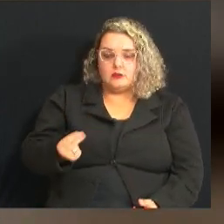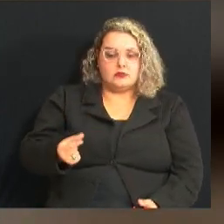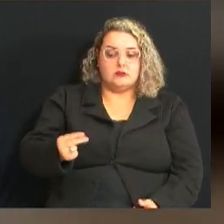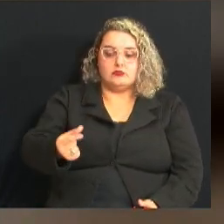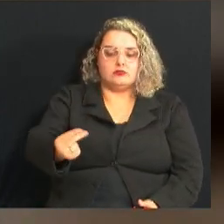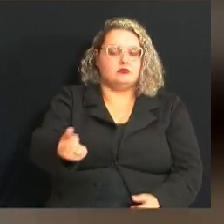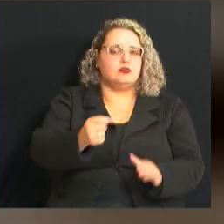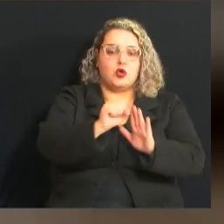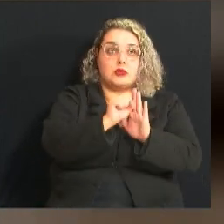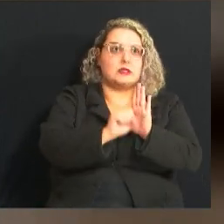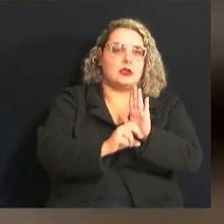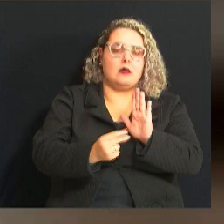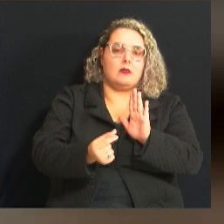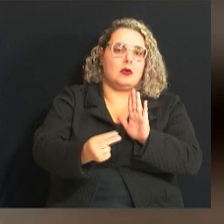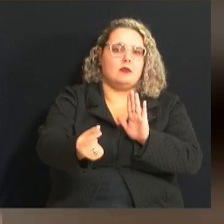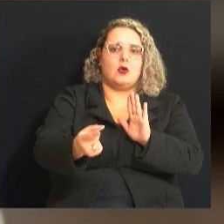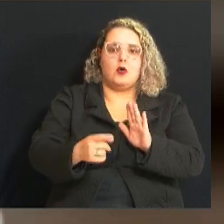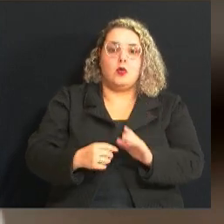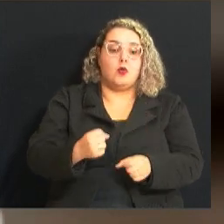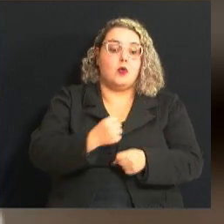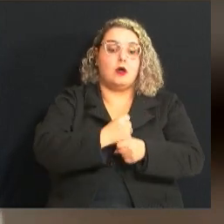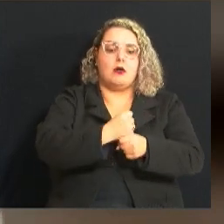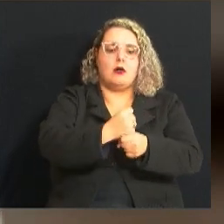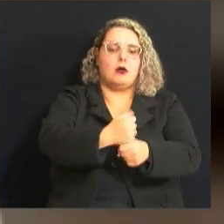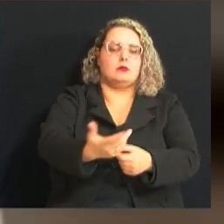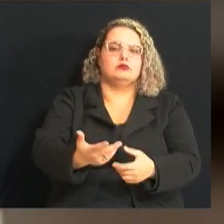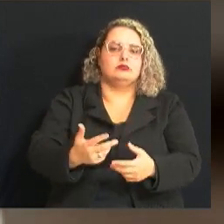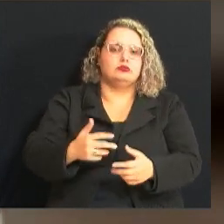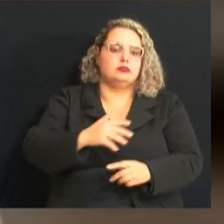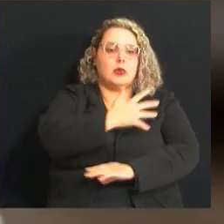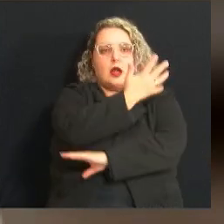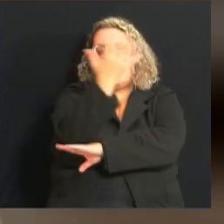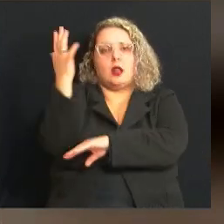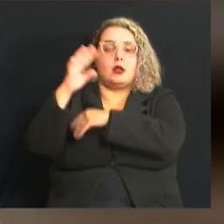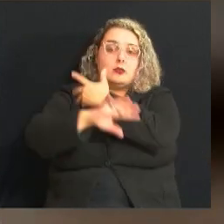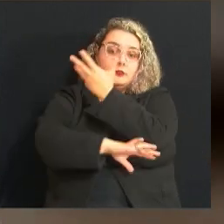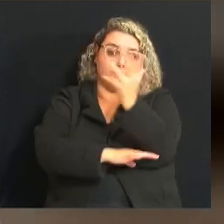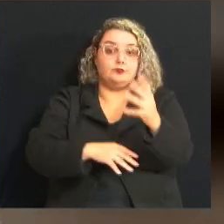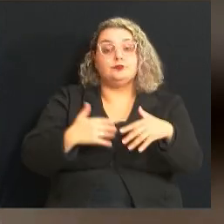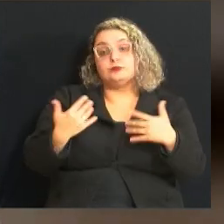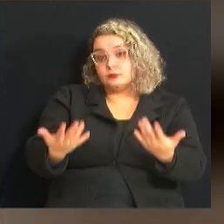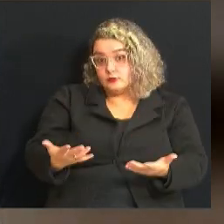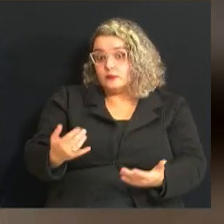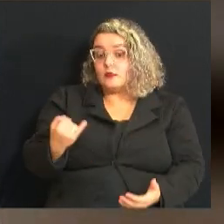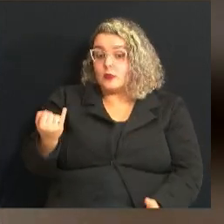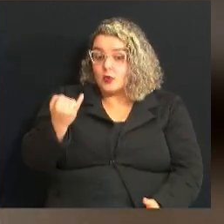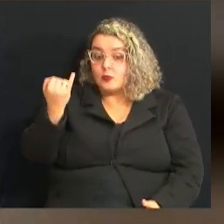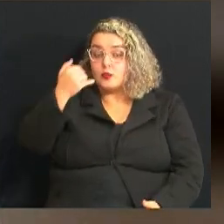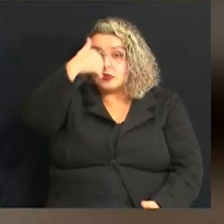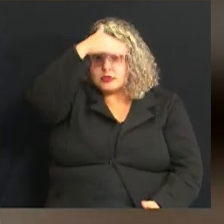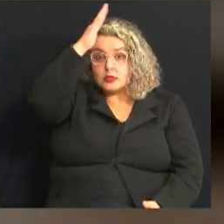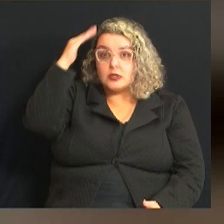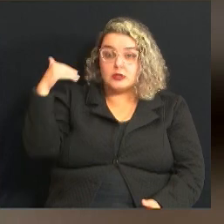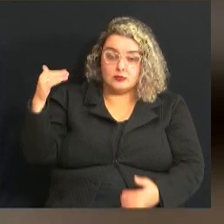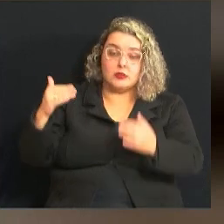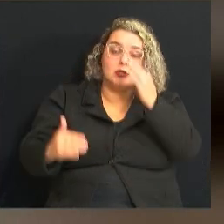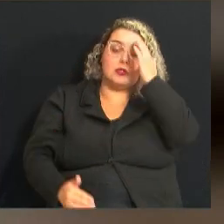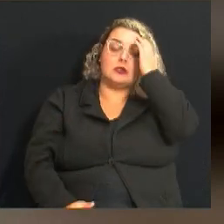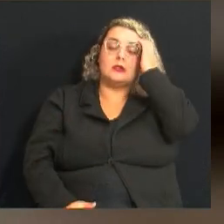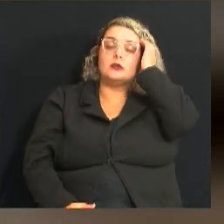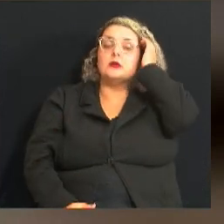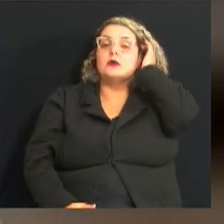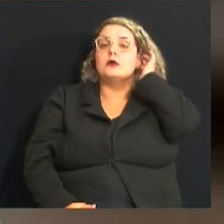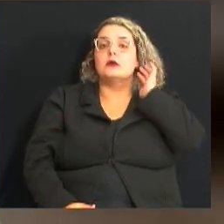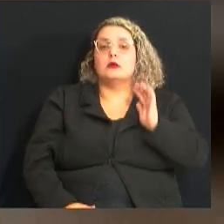décadas ou séculos na natureza. Agora, o interessante disso, Mariana, é que não é propriamente